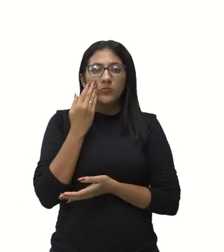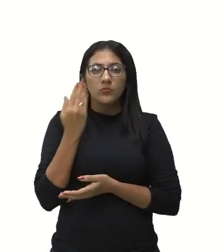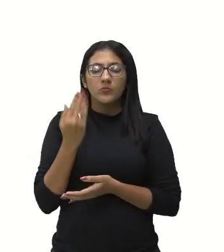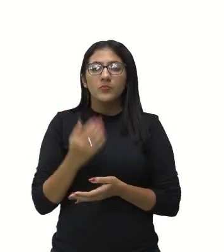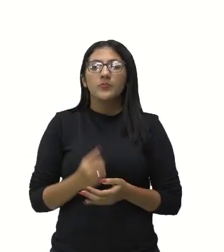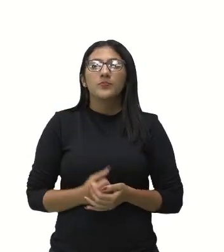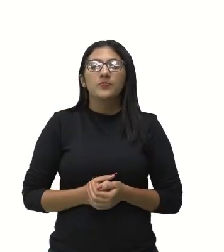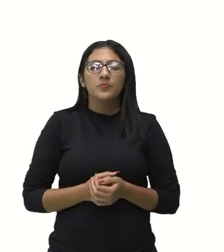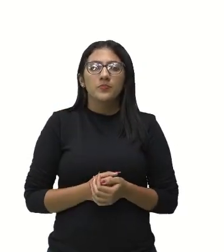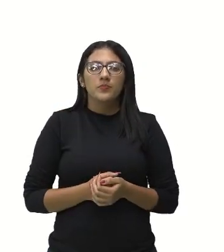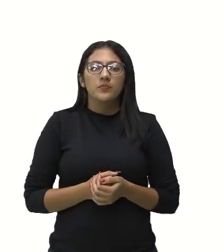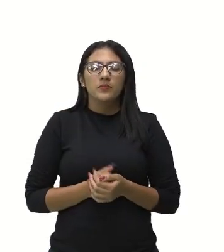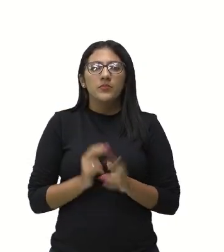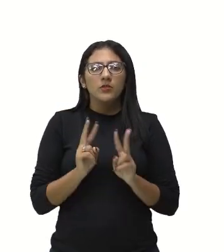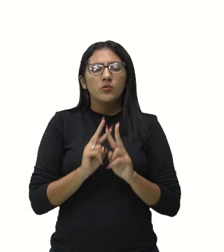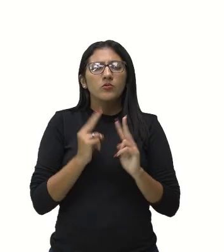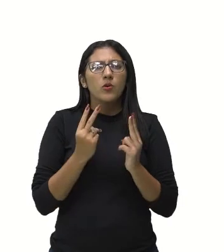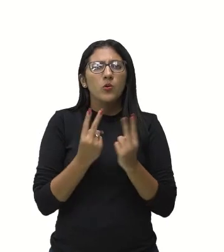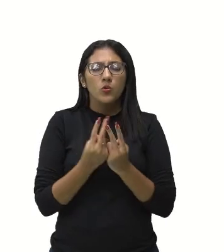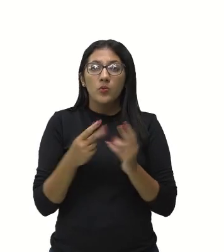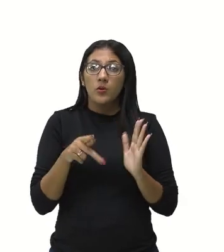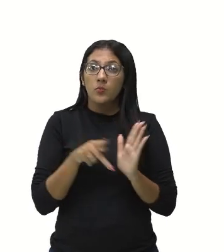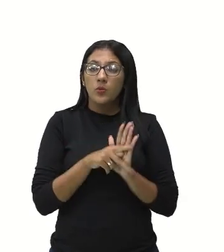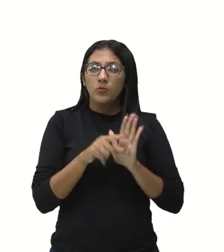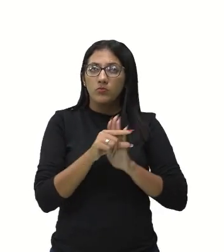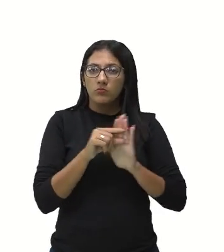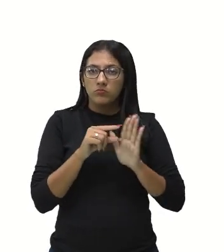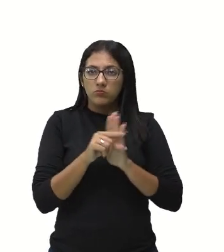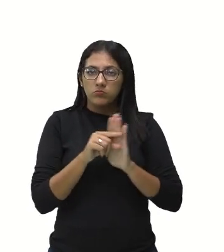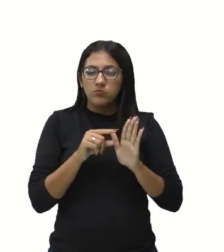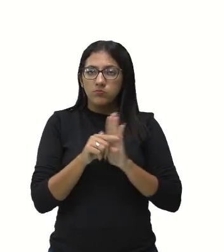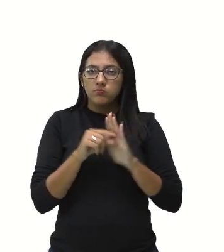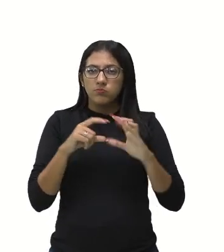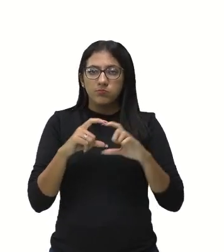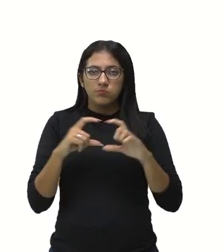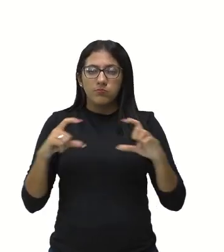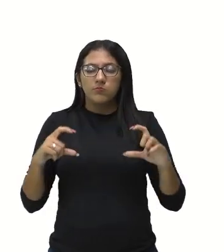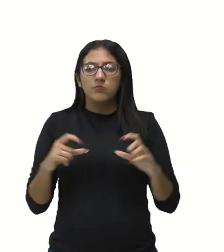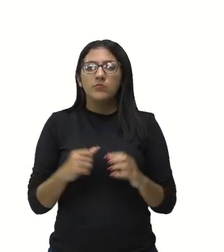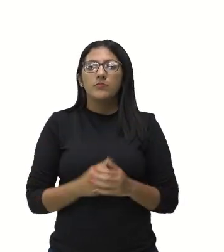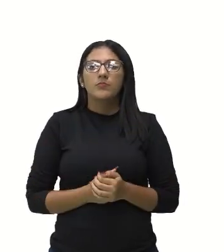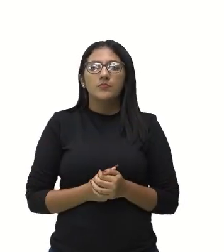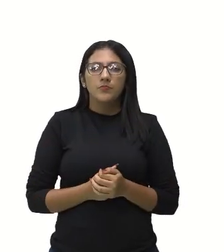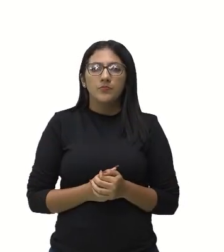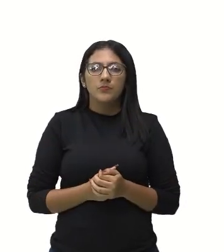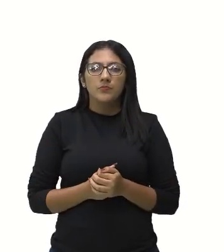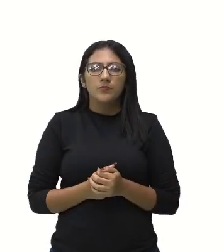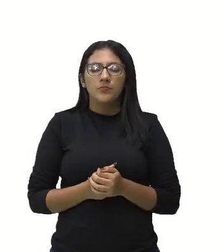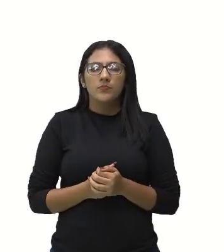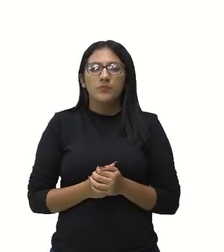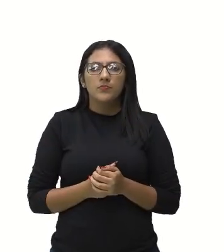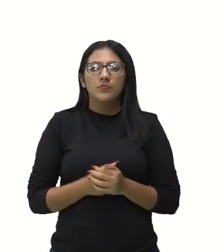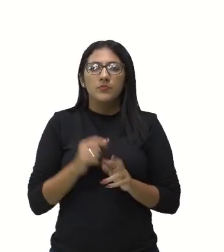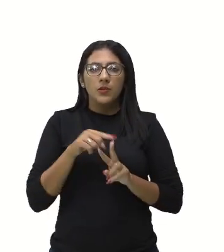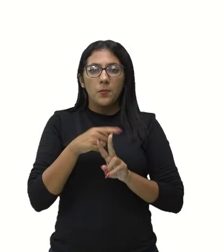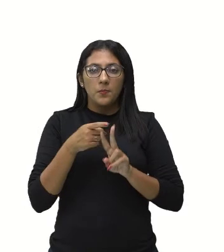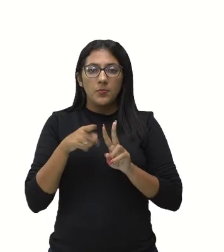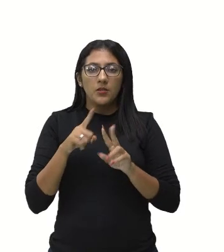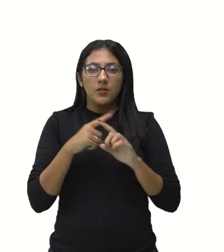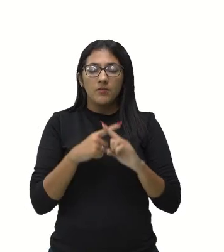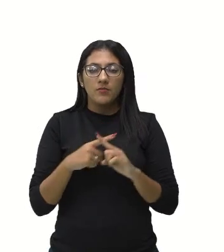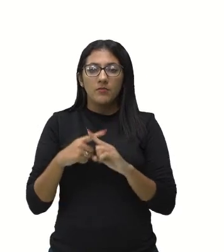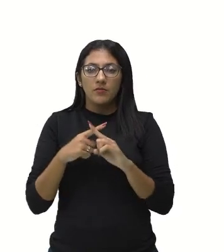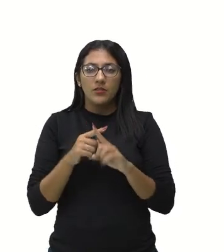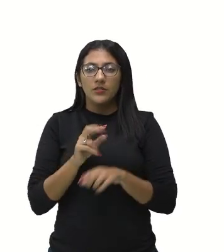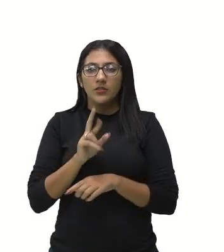usar a fórmula, né, para o cálculo de volume de um cilindro, que é π vezes o